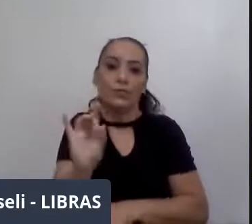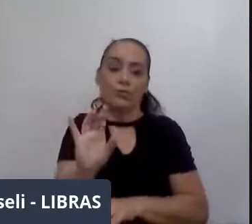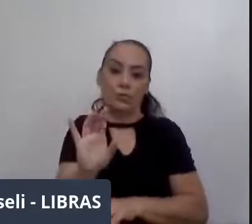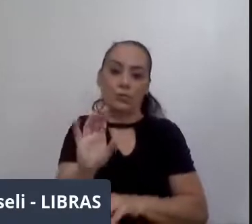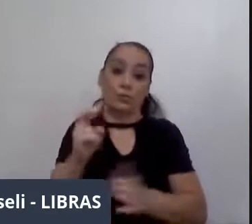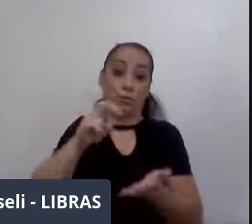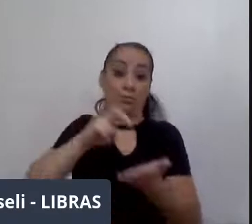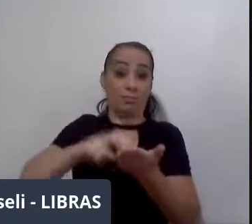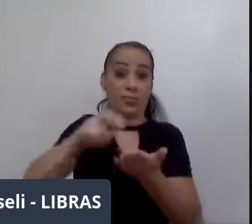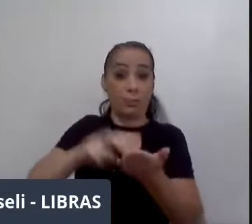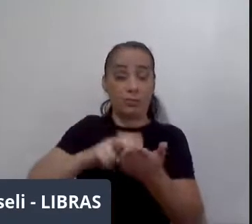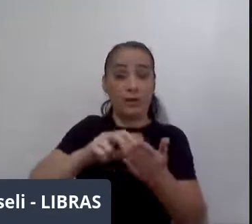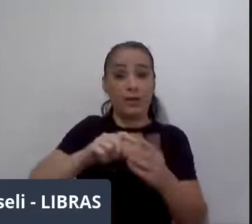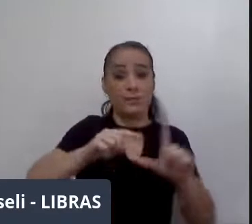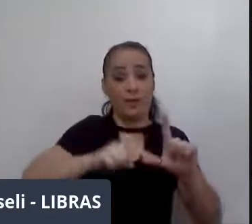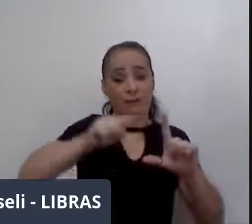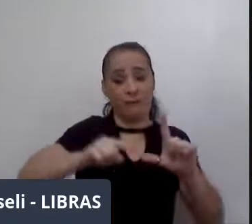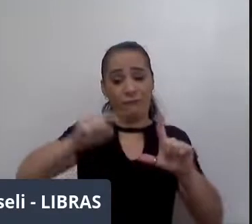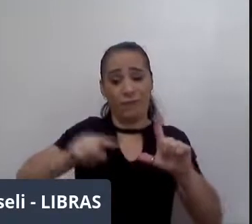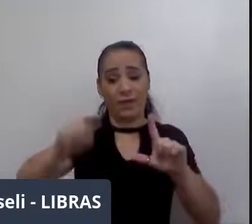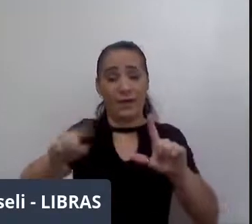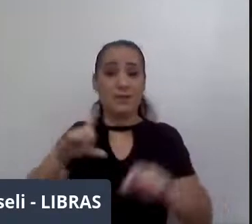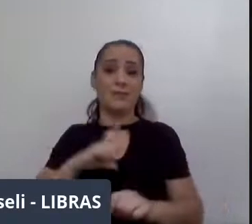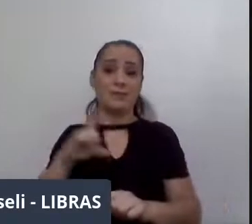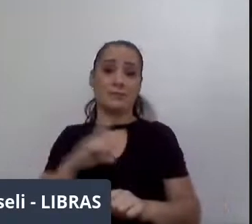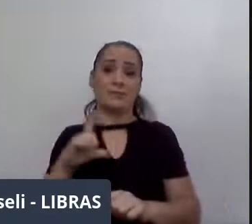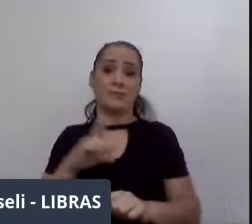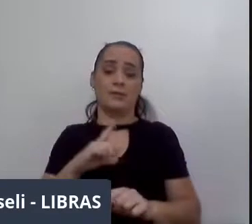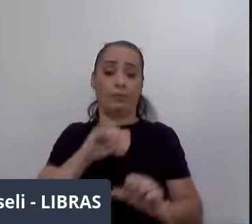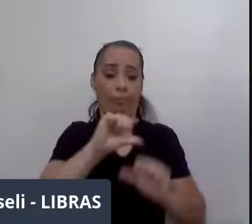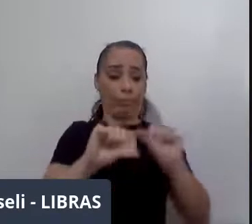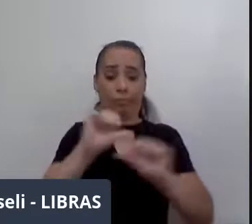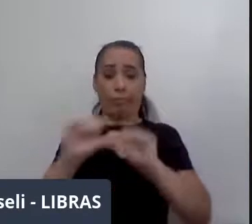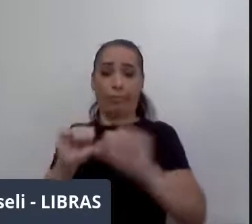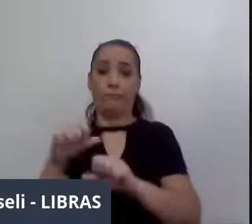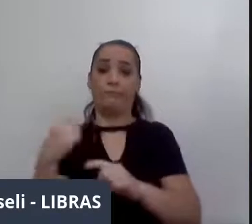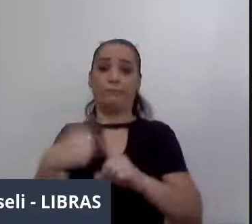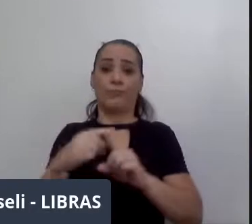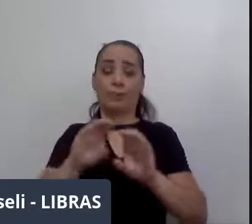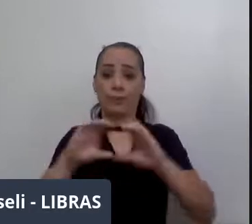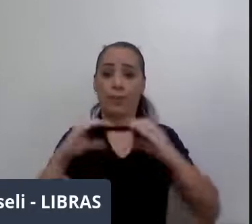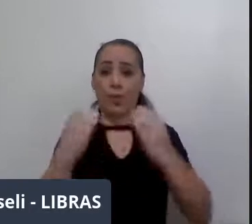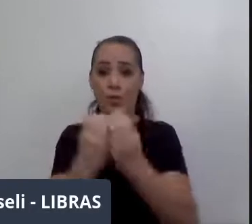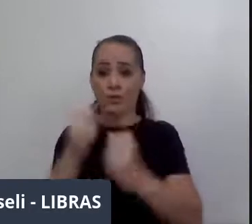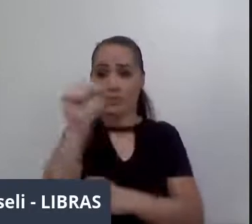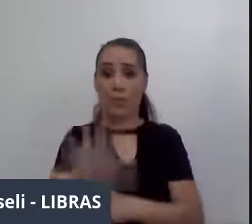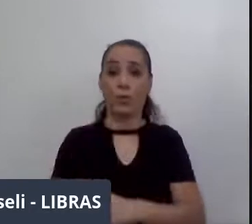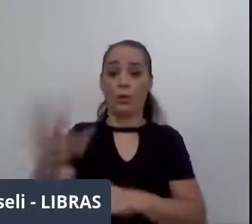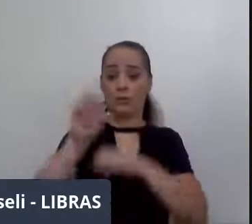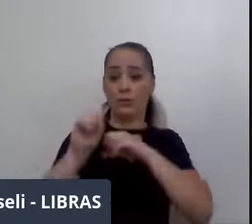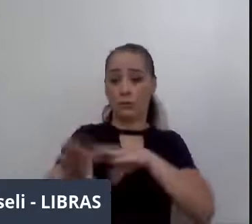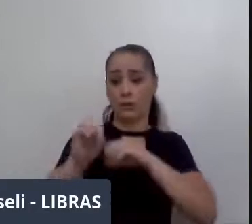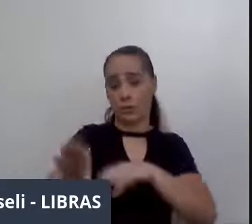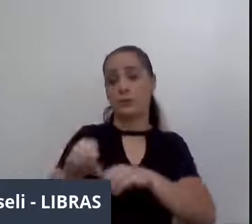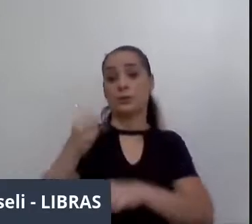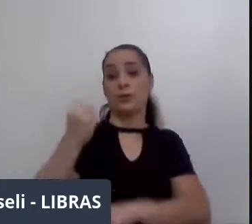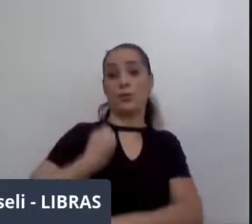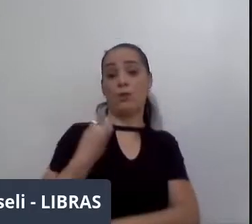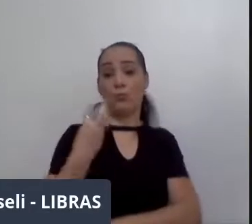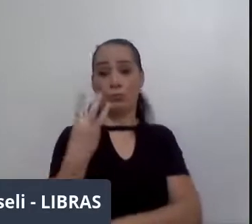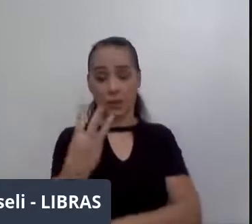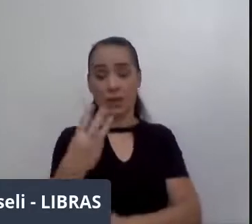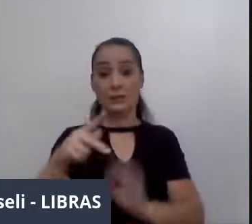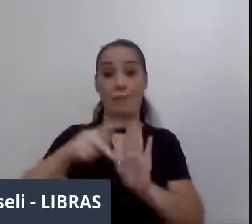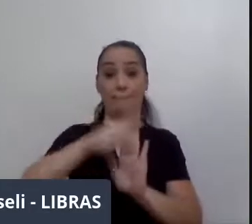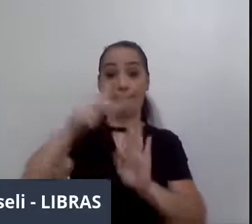ela varia, porque apesar de termos hoje a resolução do Conselho Nacional de Educação número 3 de 2016 e a portaria normativa